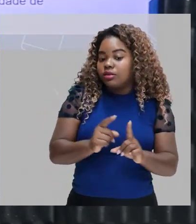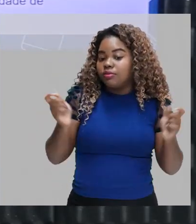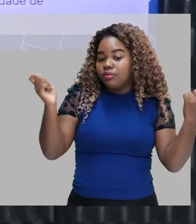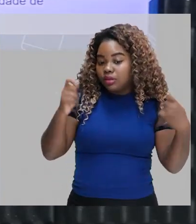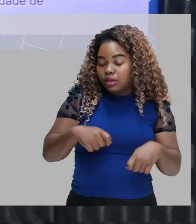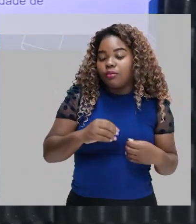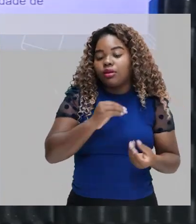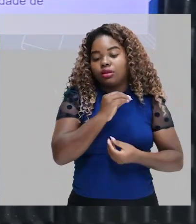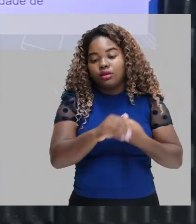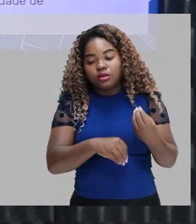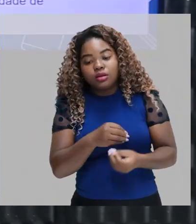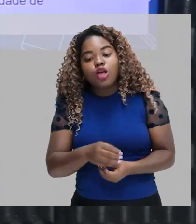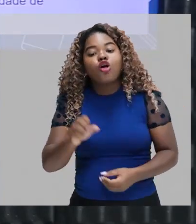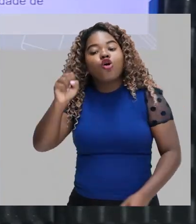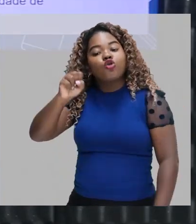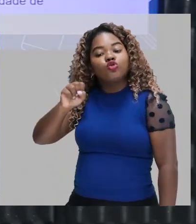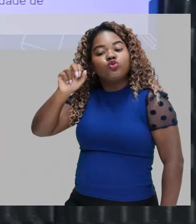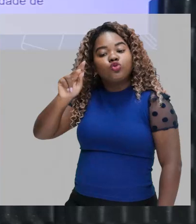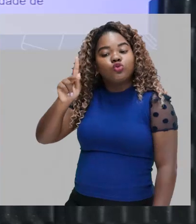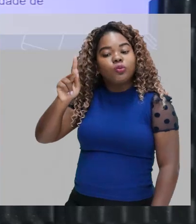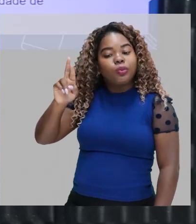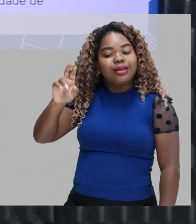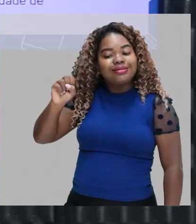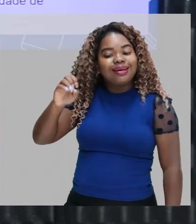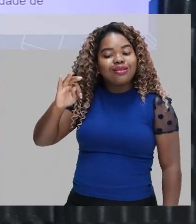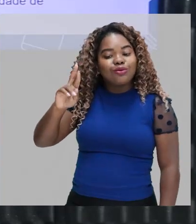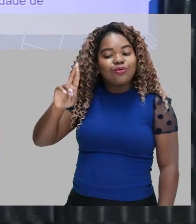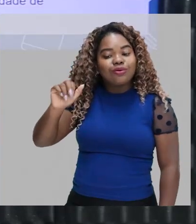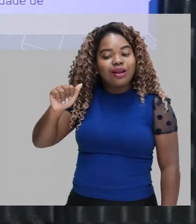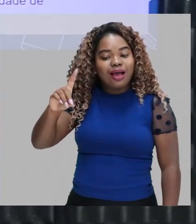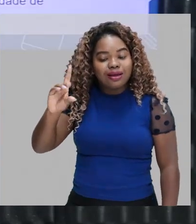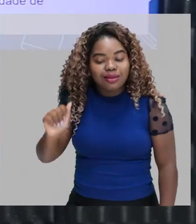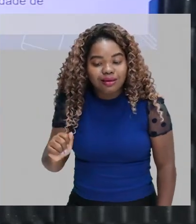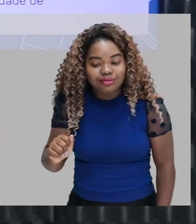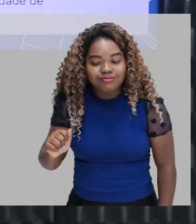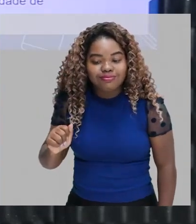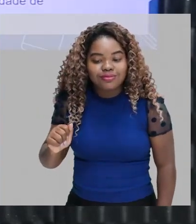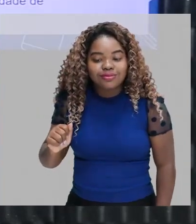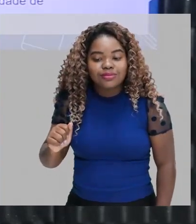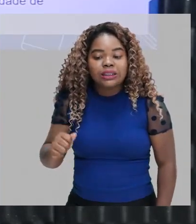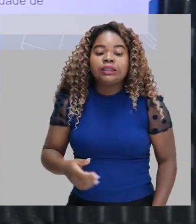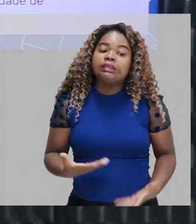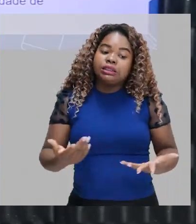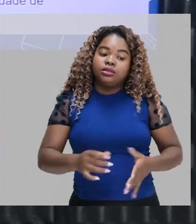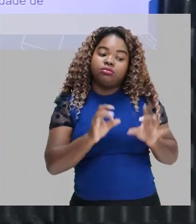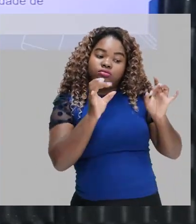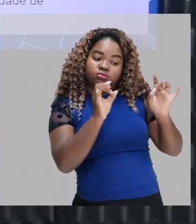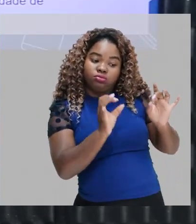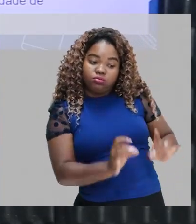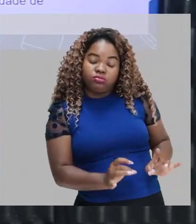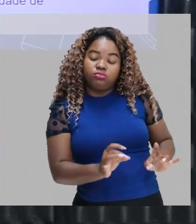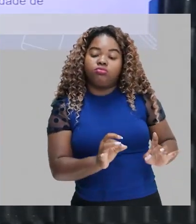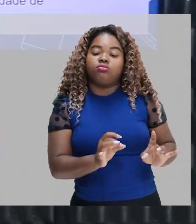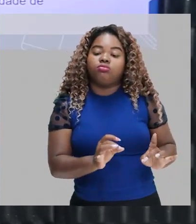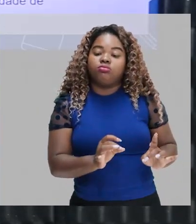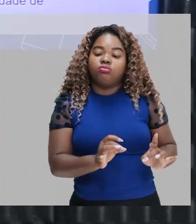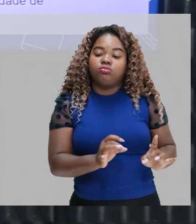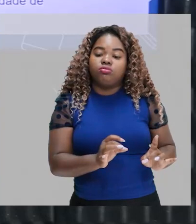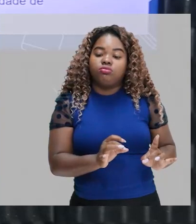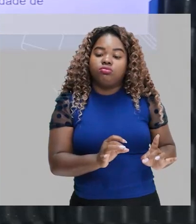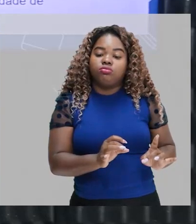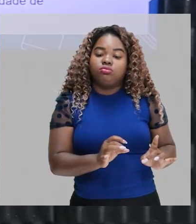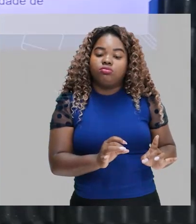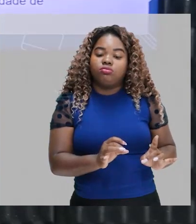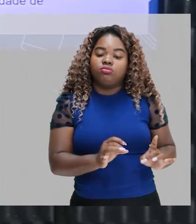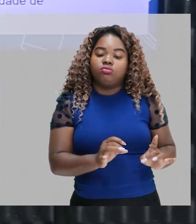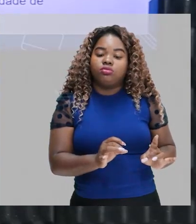ter as soluções supersaturadas, que em condições específicas, em especial com